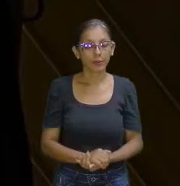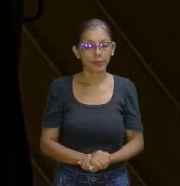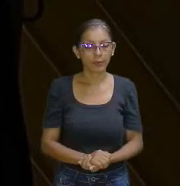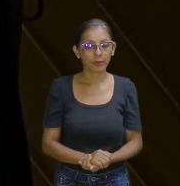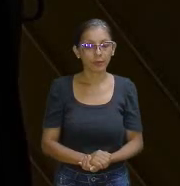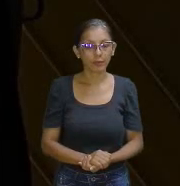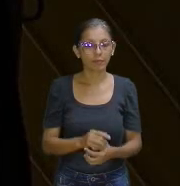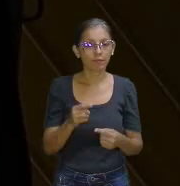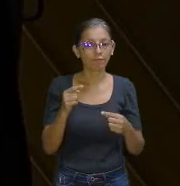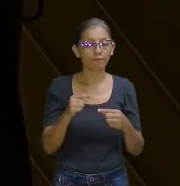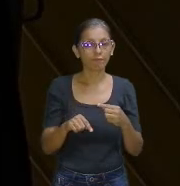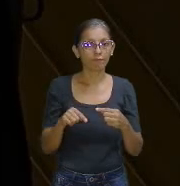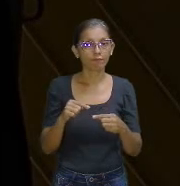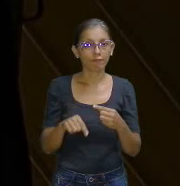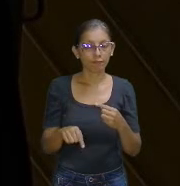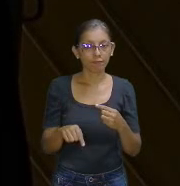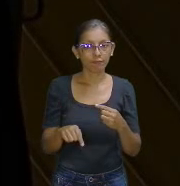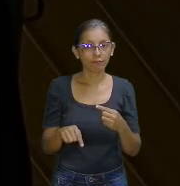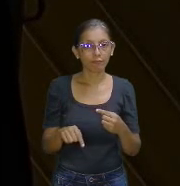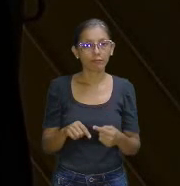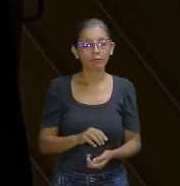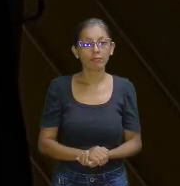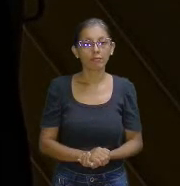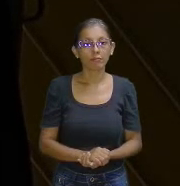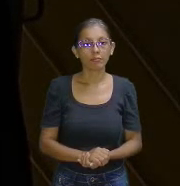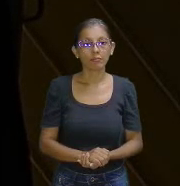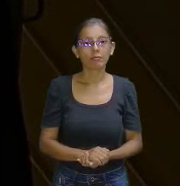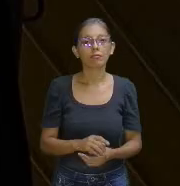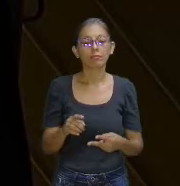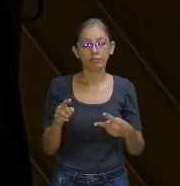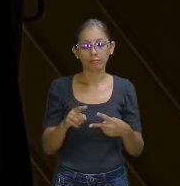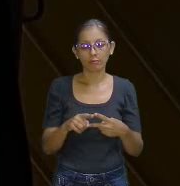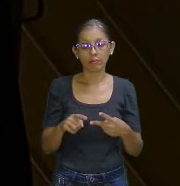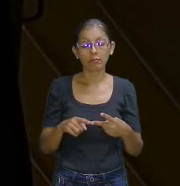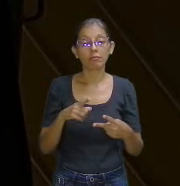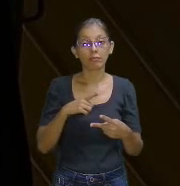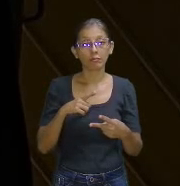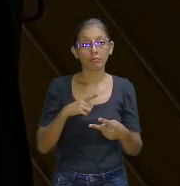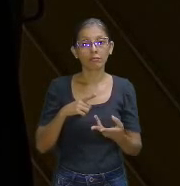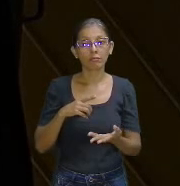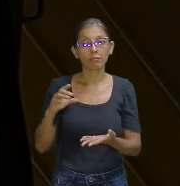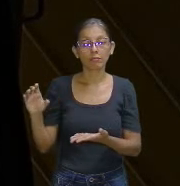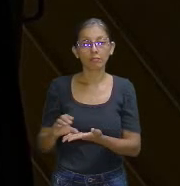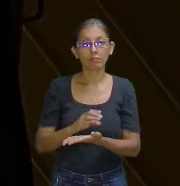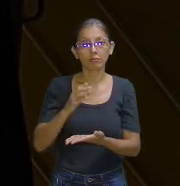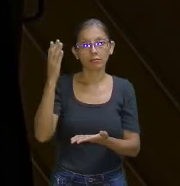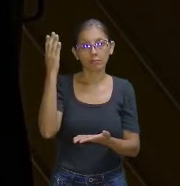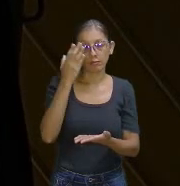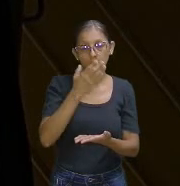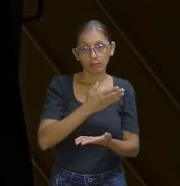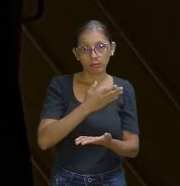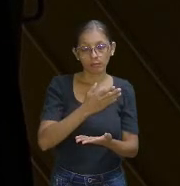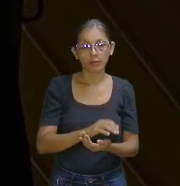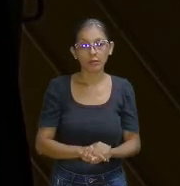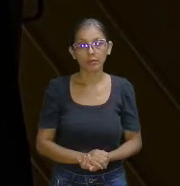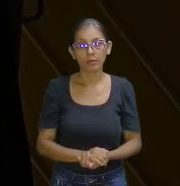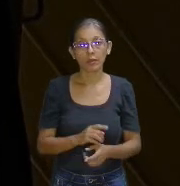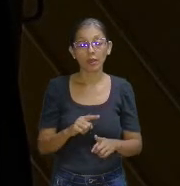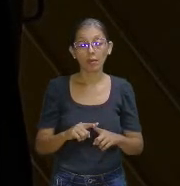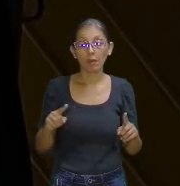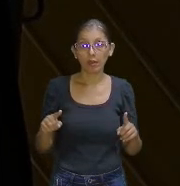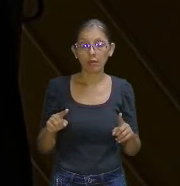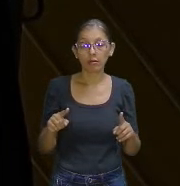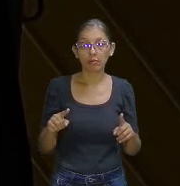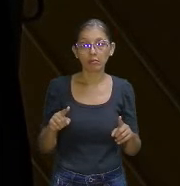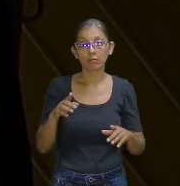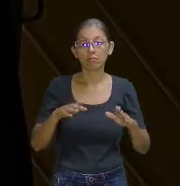sustenta. A ausência de registro de atos de campanha nas prestações de contas não constitui indício de irregularidade. Isso